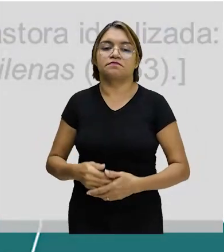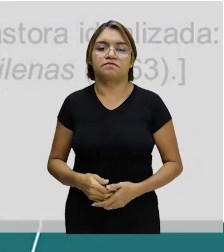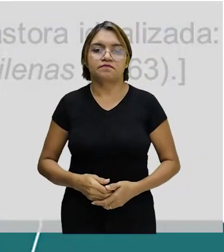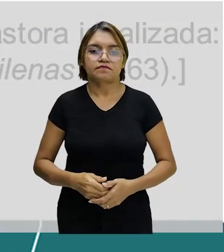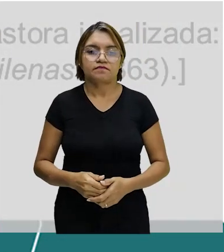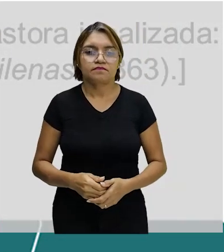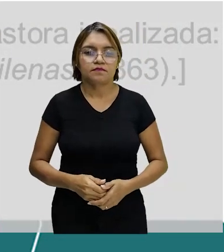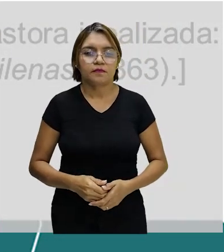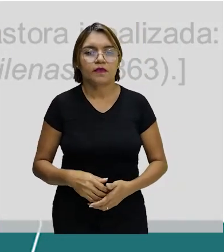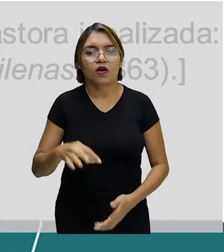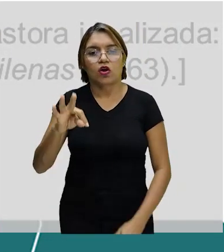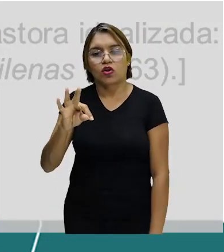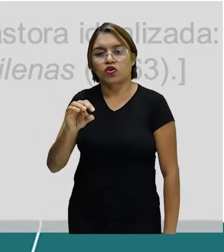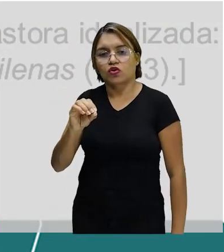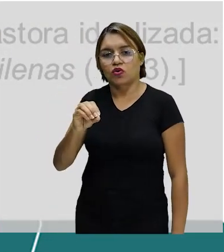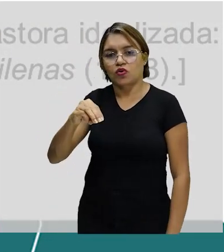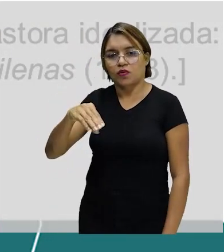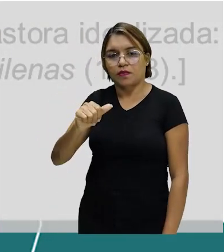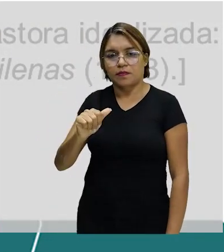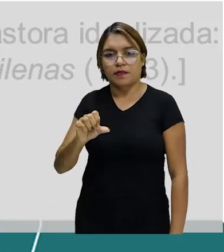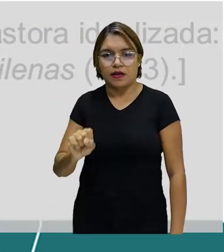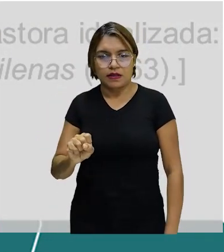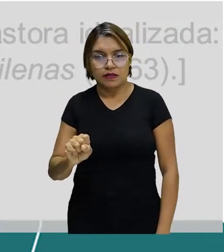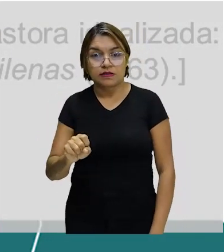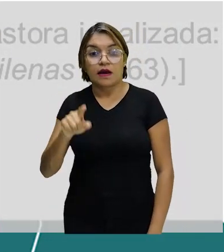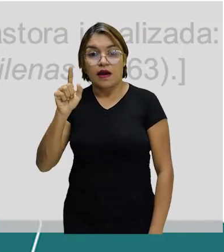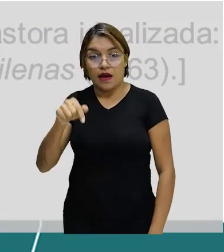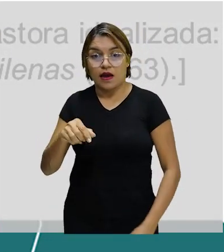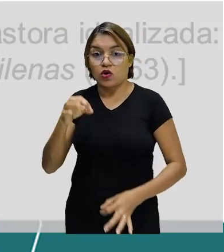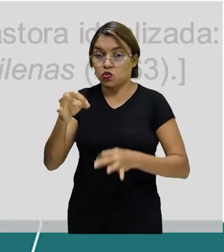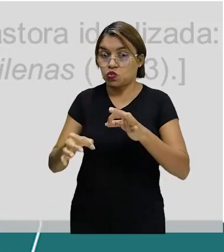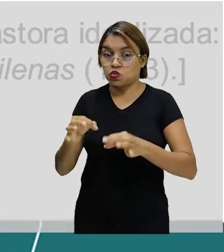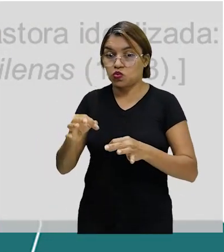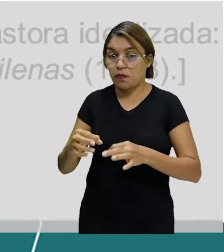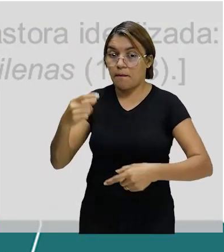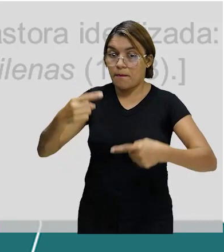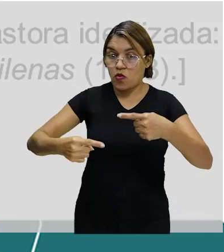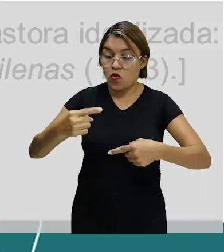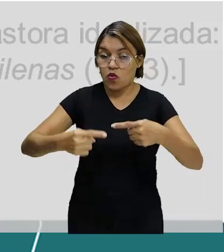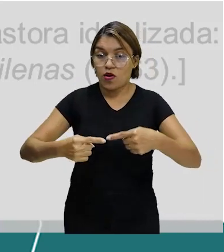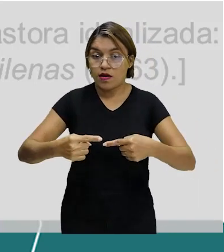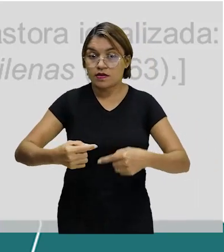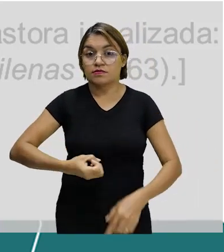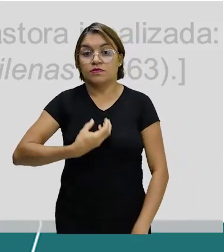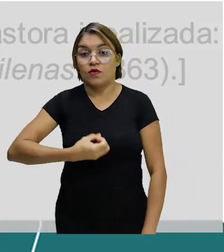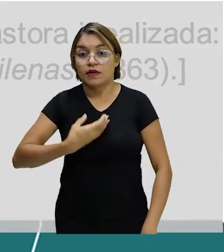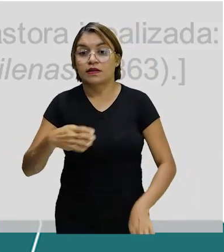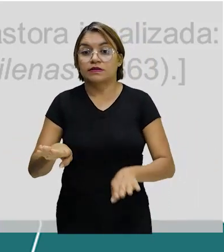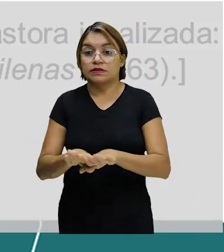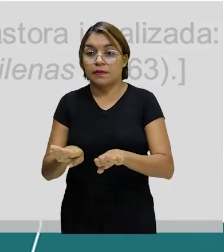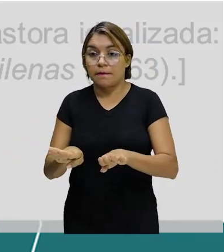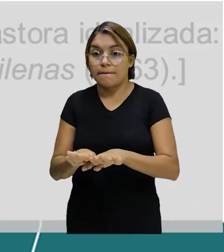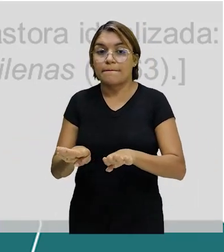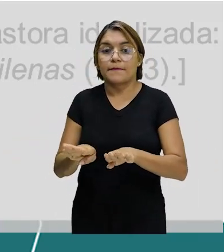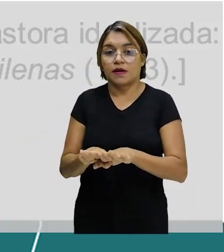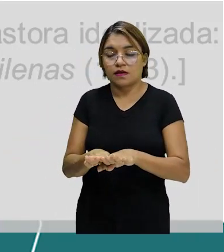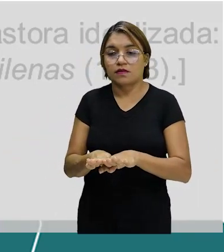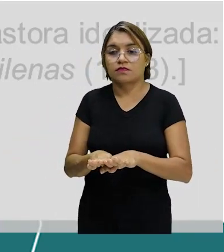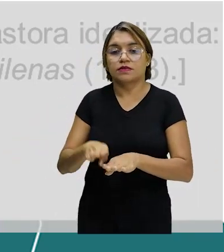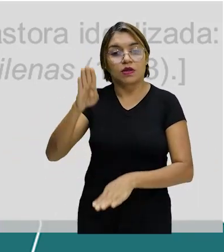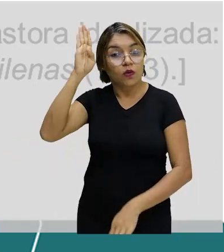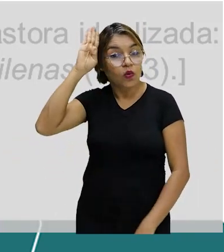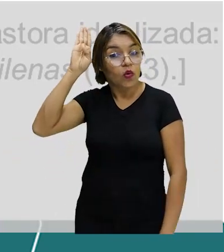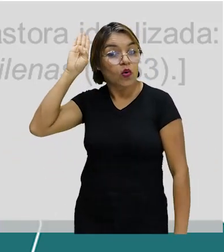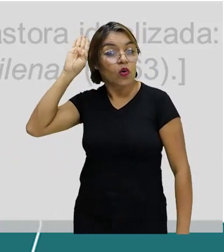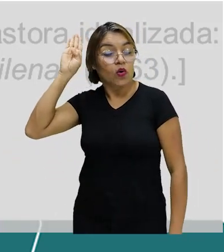Tomás Antônio Gonzaga, jurista, político e poeta luso-brasileiro, foi um dos grandes poetas árcades e pseudônimo